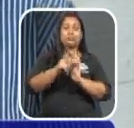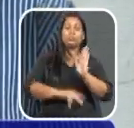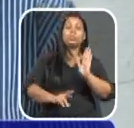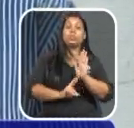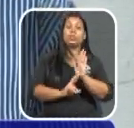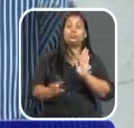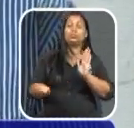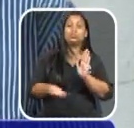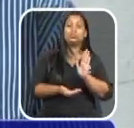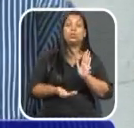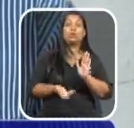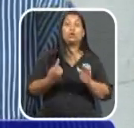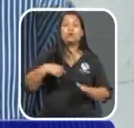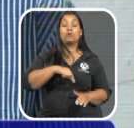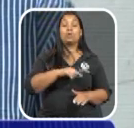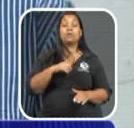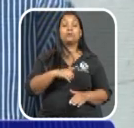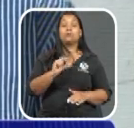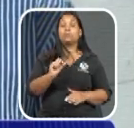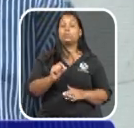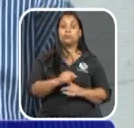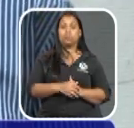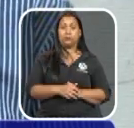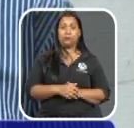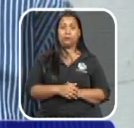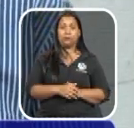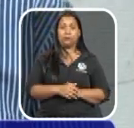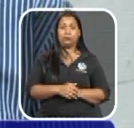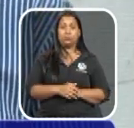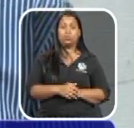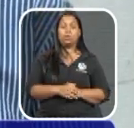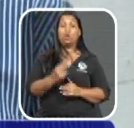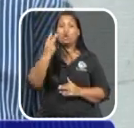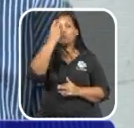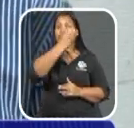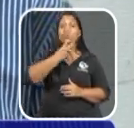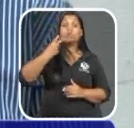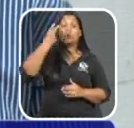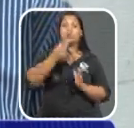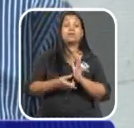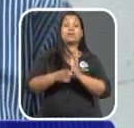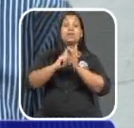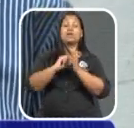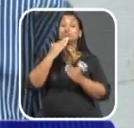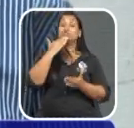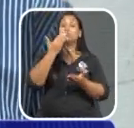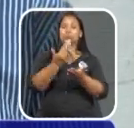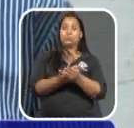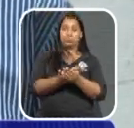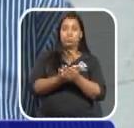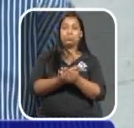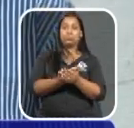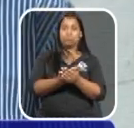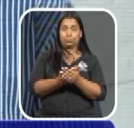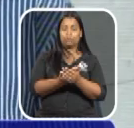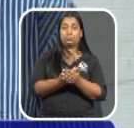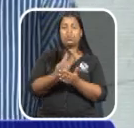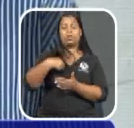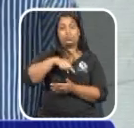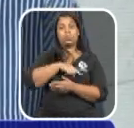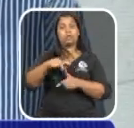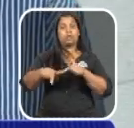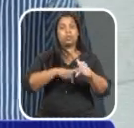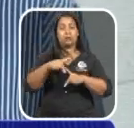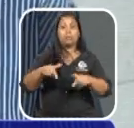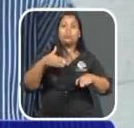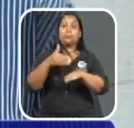de resolução, nós teremos apenas que entrar com 2 horas antes o pedido de link para que nós possamos estar trabalhando